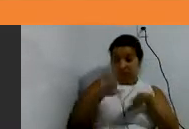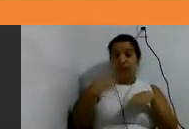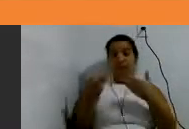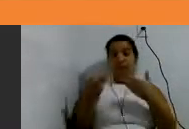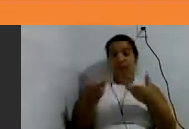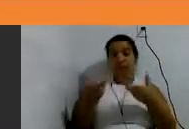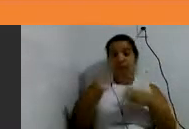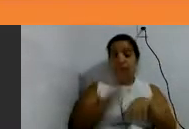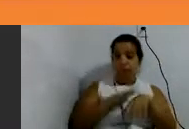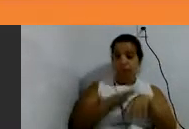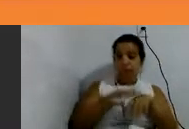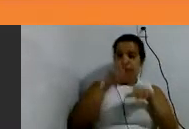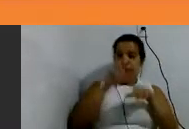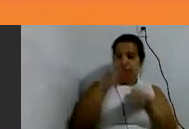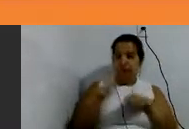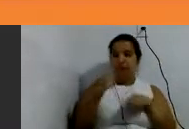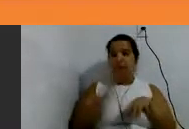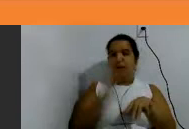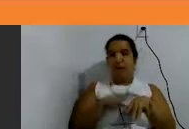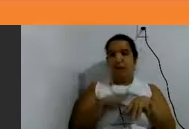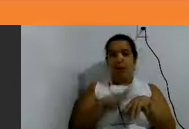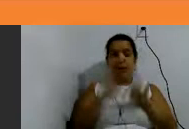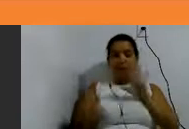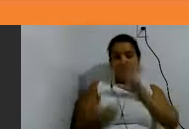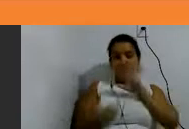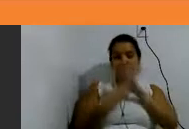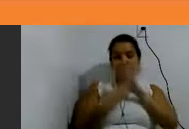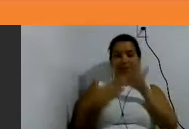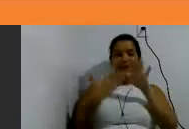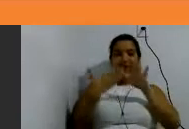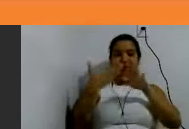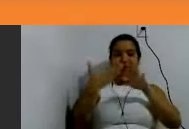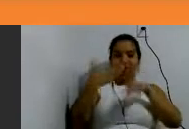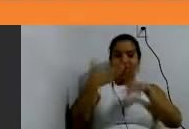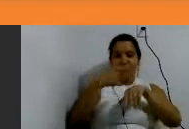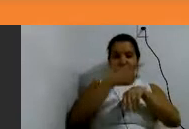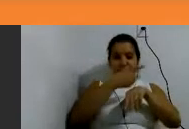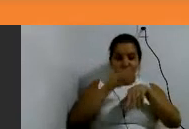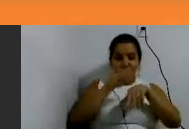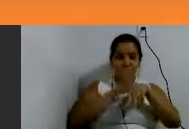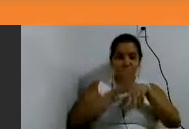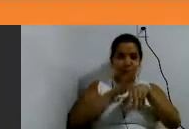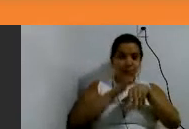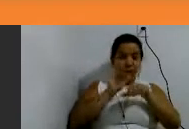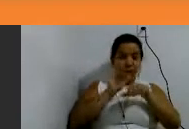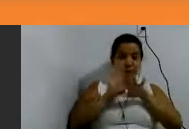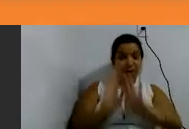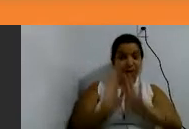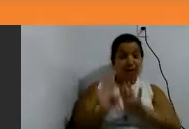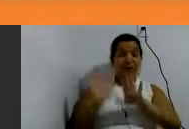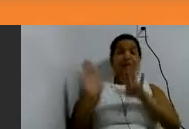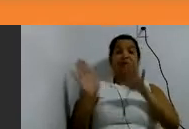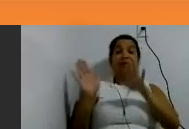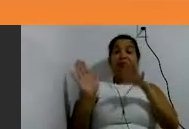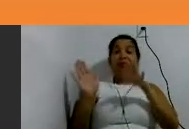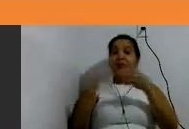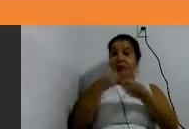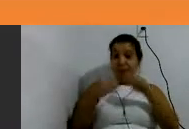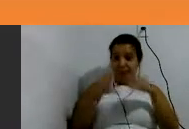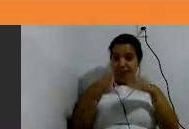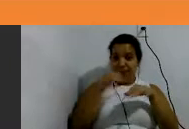uma carga bem baixinha, até a gente conseguir isolar a leishmania, ela demora demais. E como funciona? A gente coloca